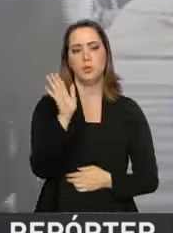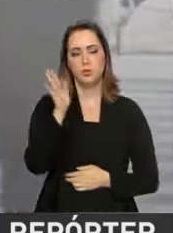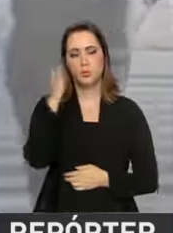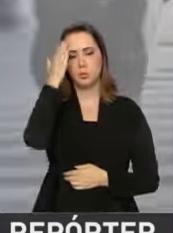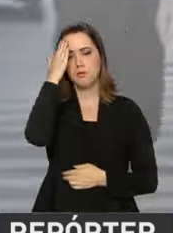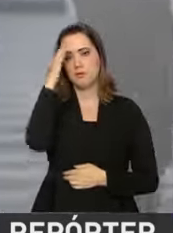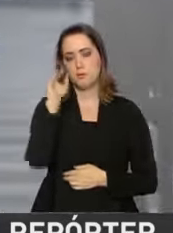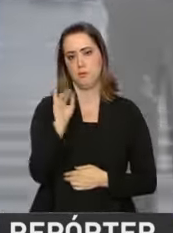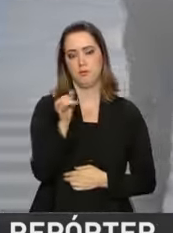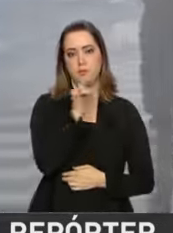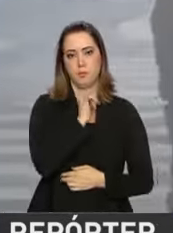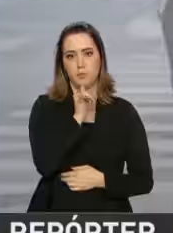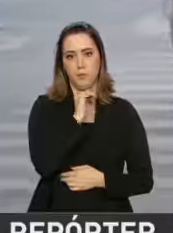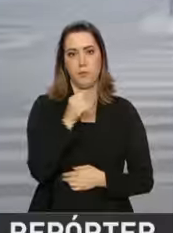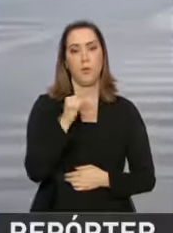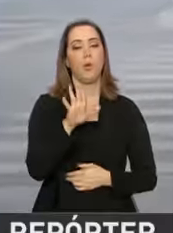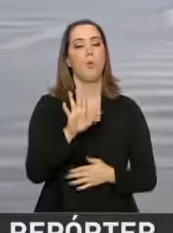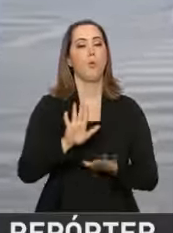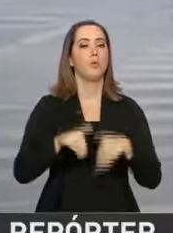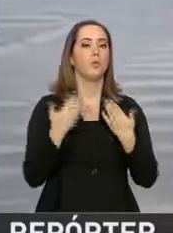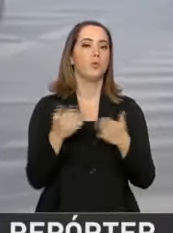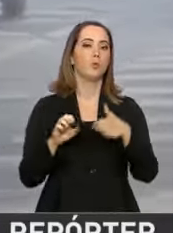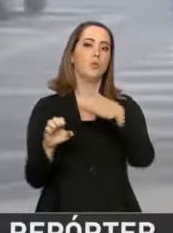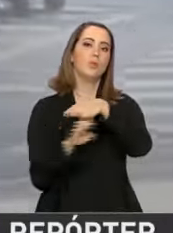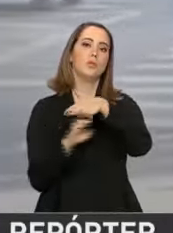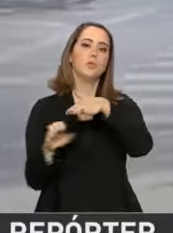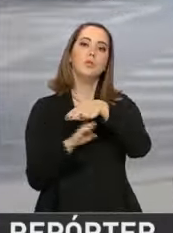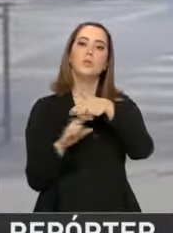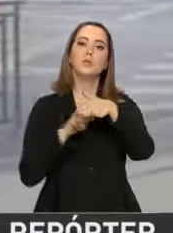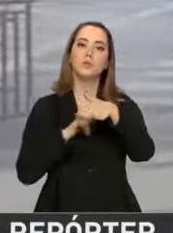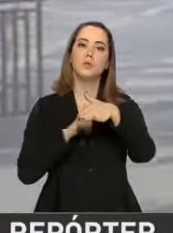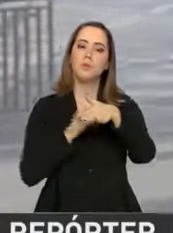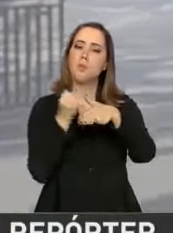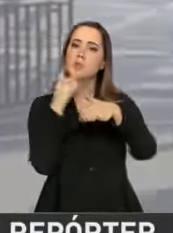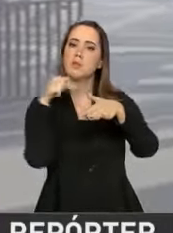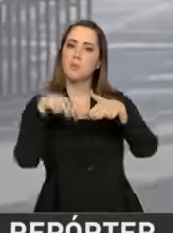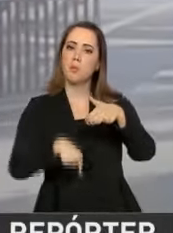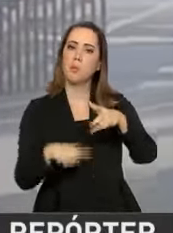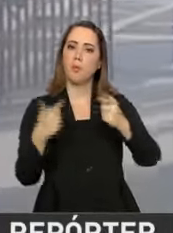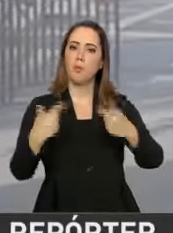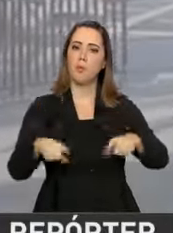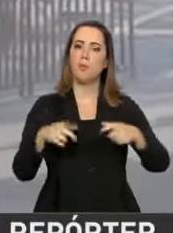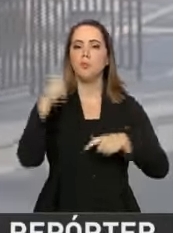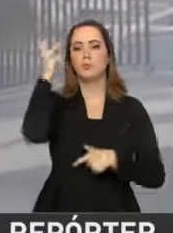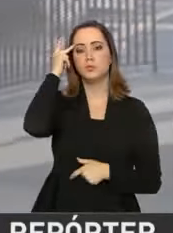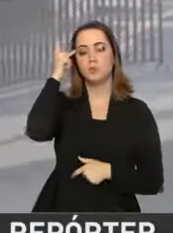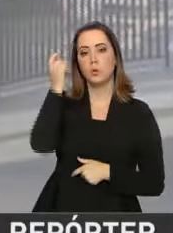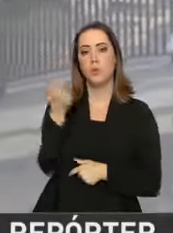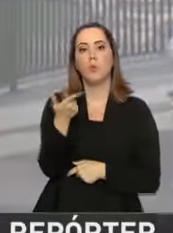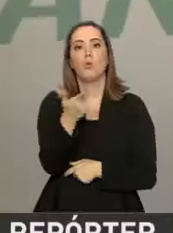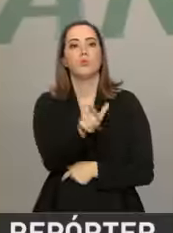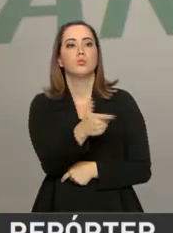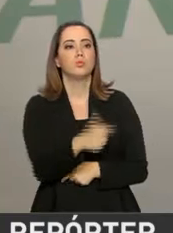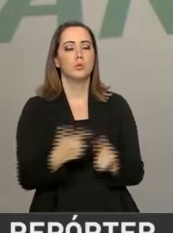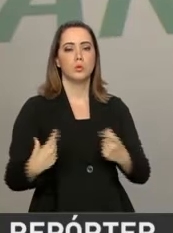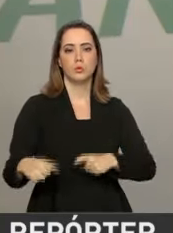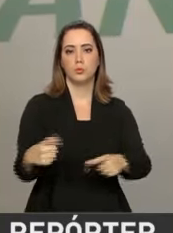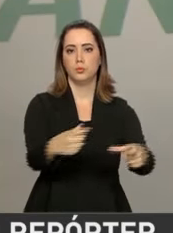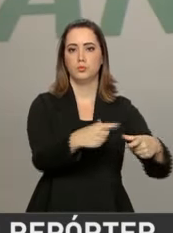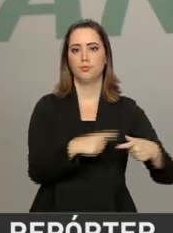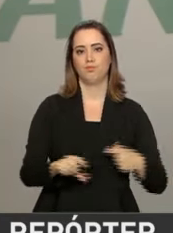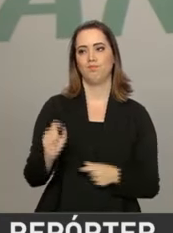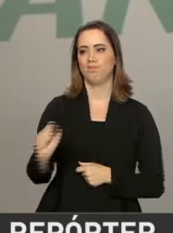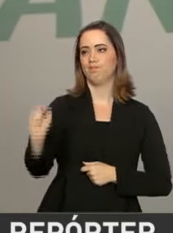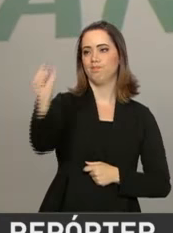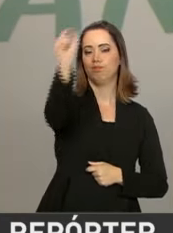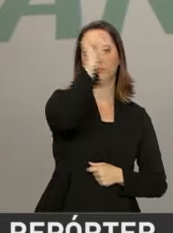exemplo, qual operador oferece o melhor sinal aqui na Avenida Paulista ou em qualquer outro ponto do país. A vantagem